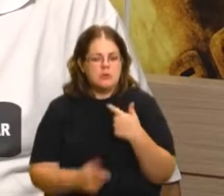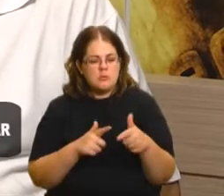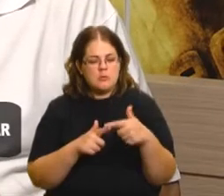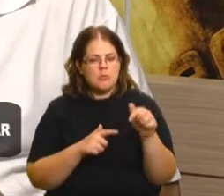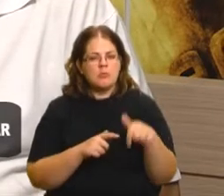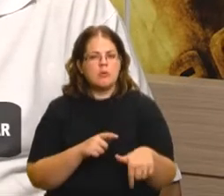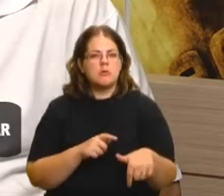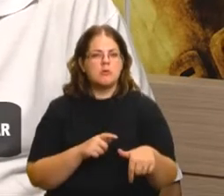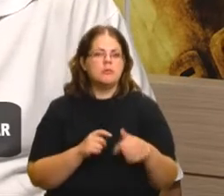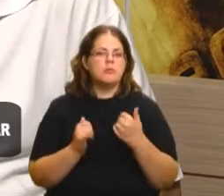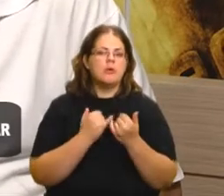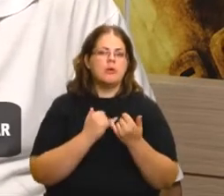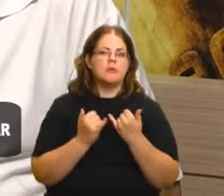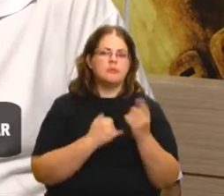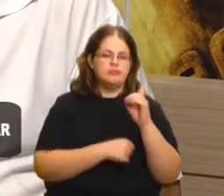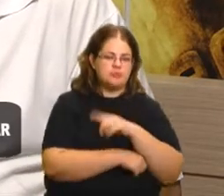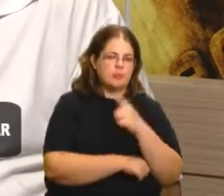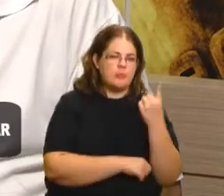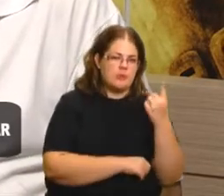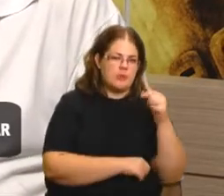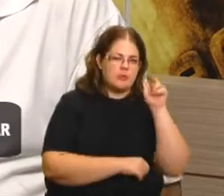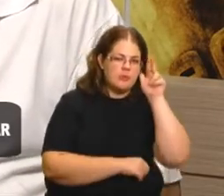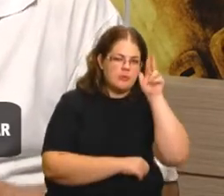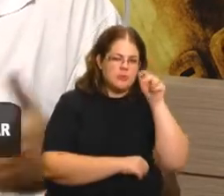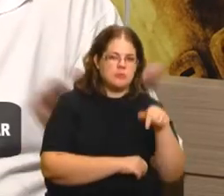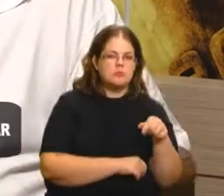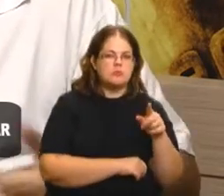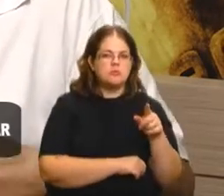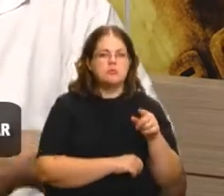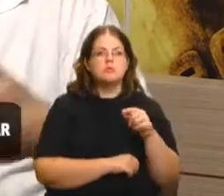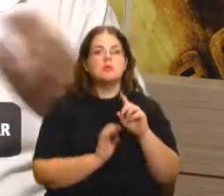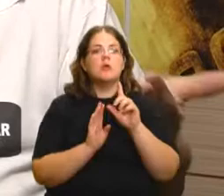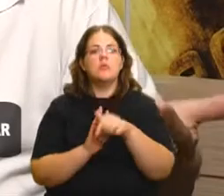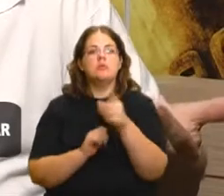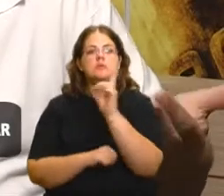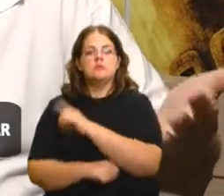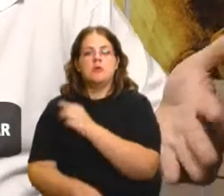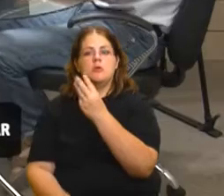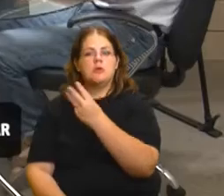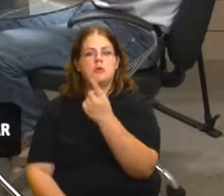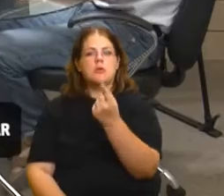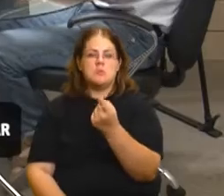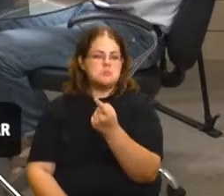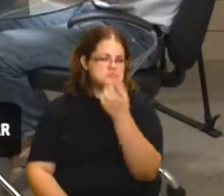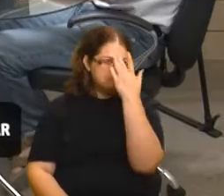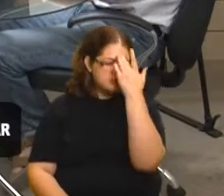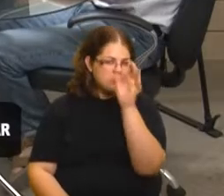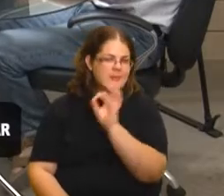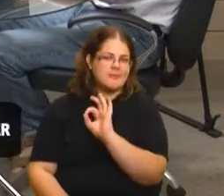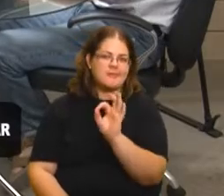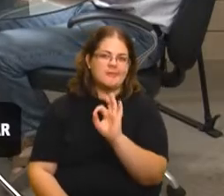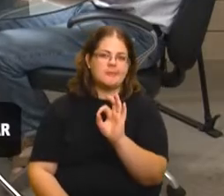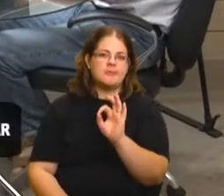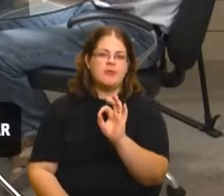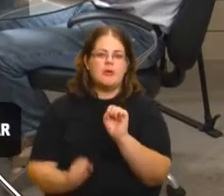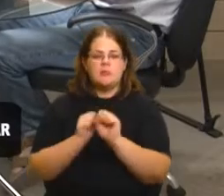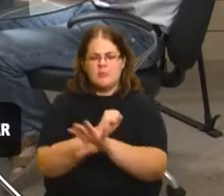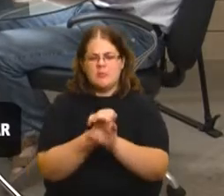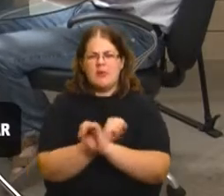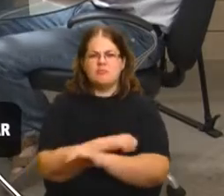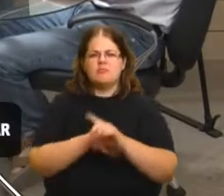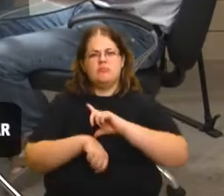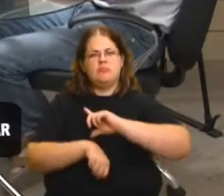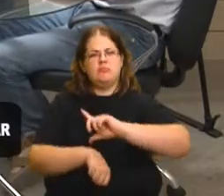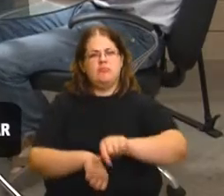dia seguinte, isso foi no dia 1º de abril. E no dia 31 não se soube, a imprensa publicava as coisas com certo atraso,